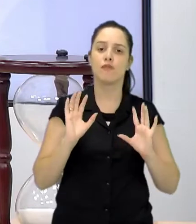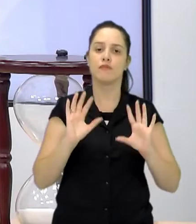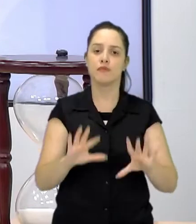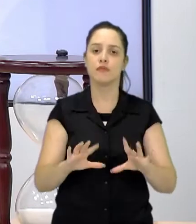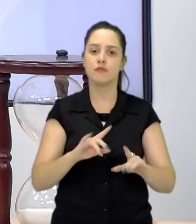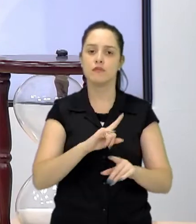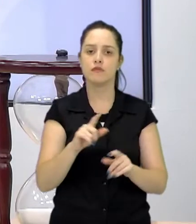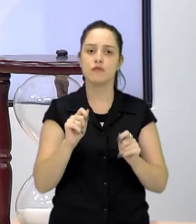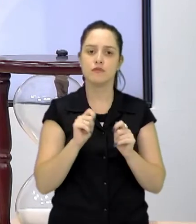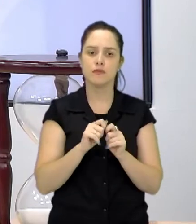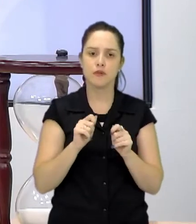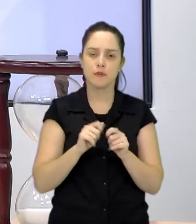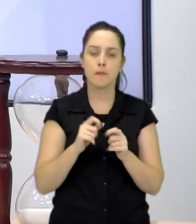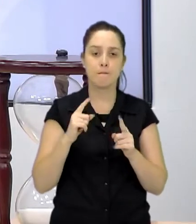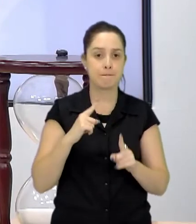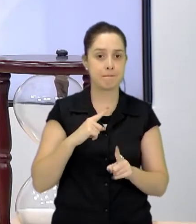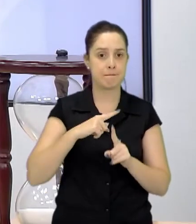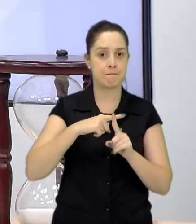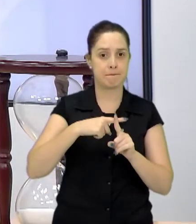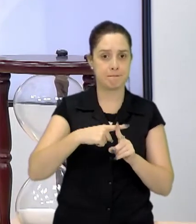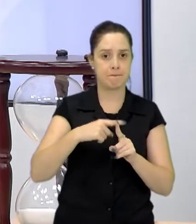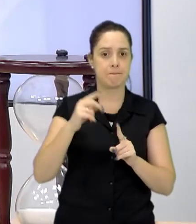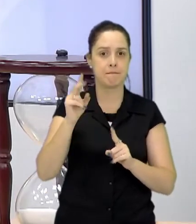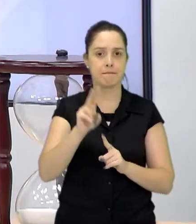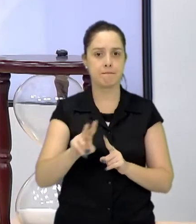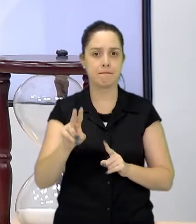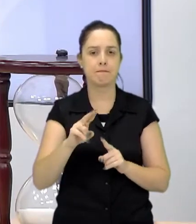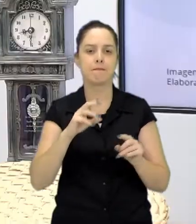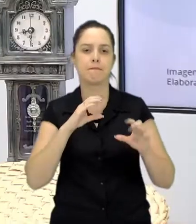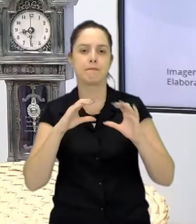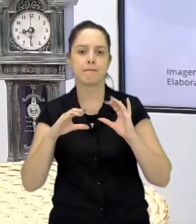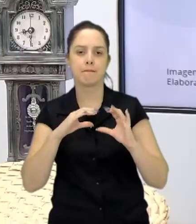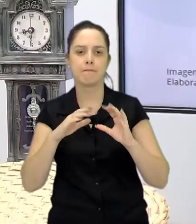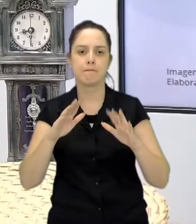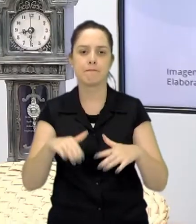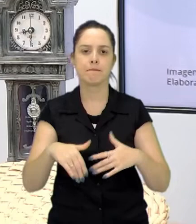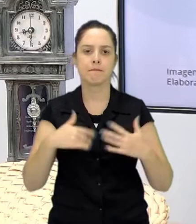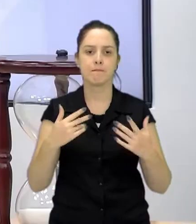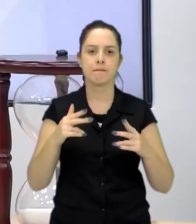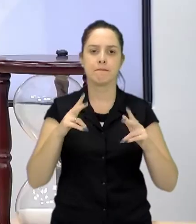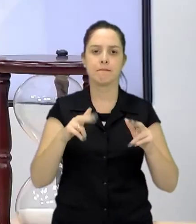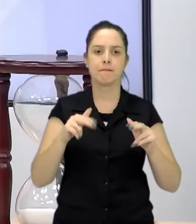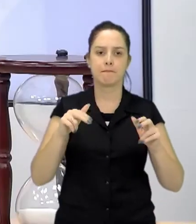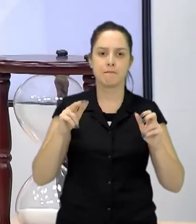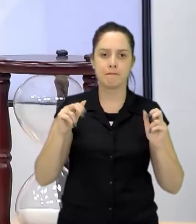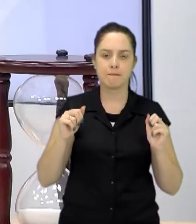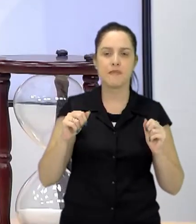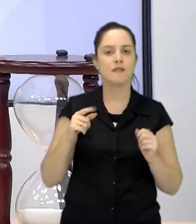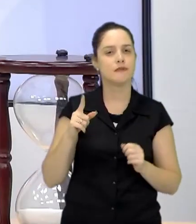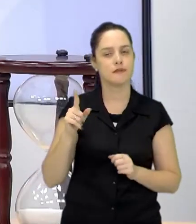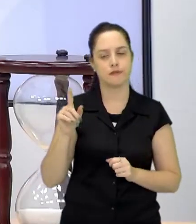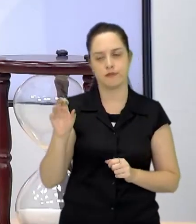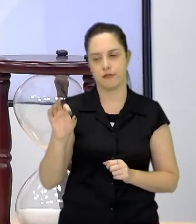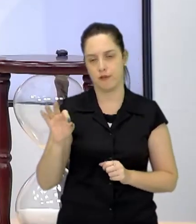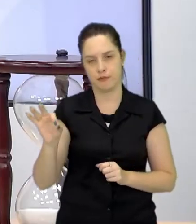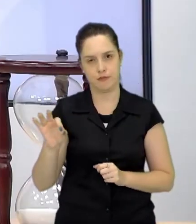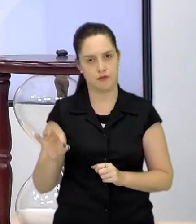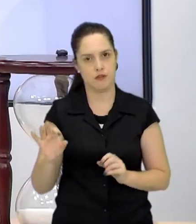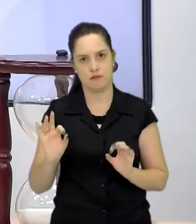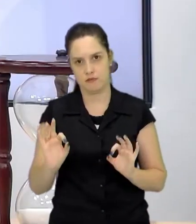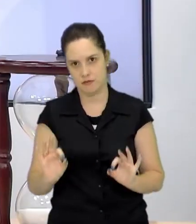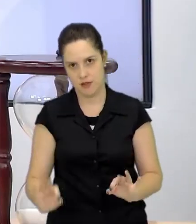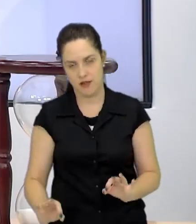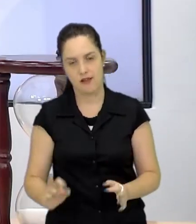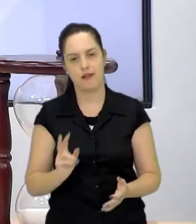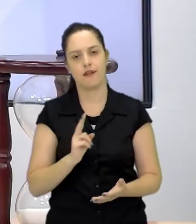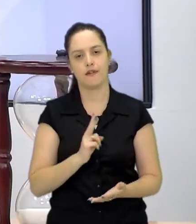forma sempre objetiva. E eu costumo brincar que nunca vai ser 100% objetiva, tá? Sempre